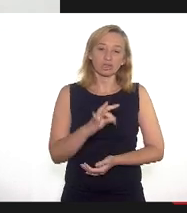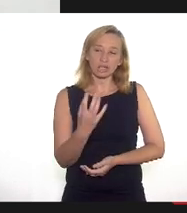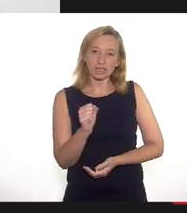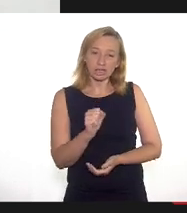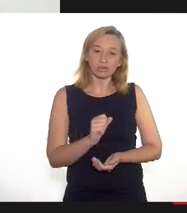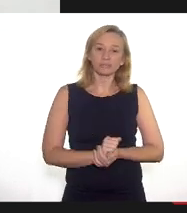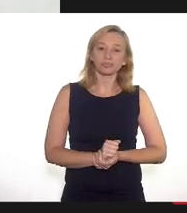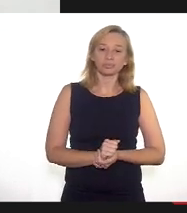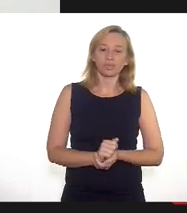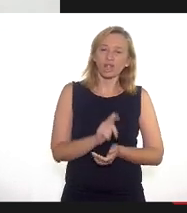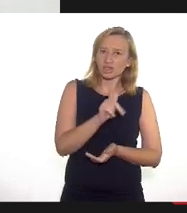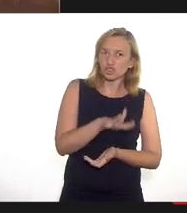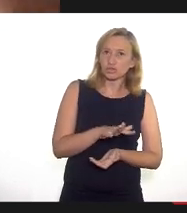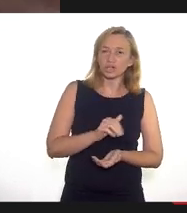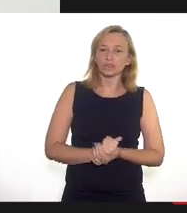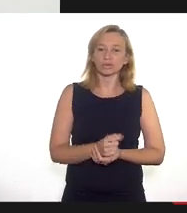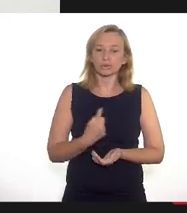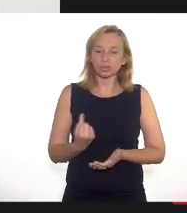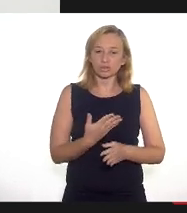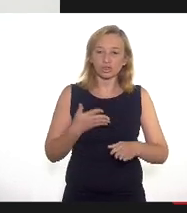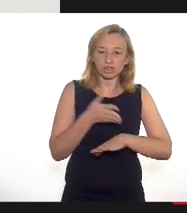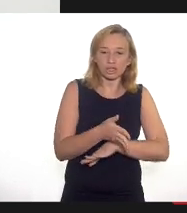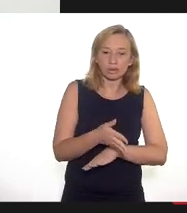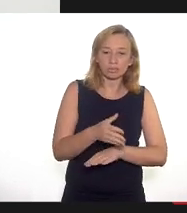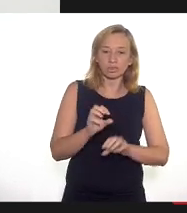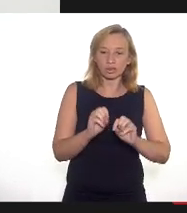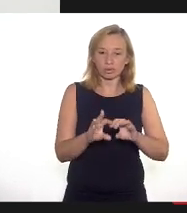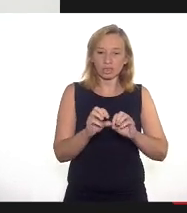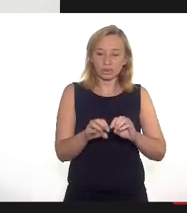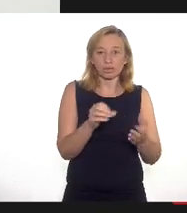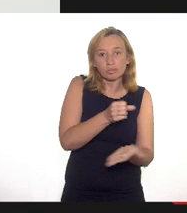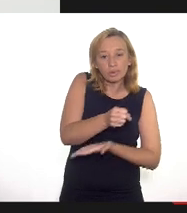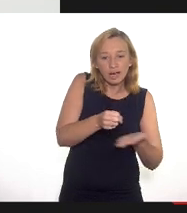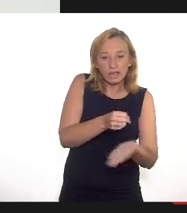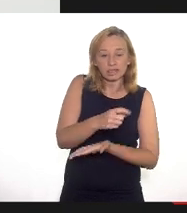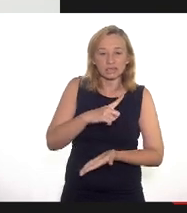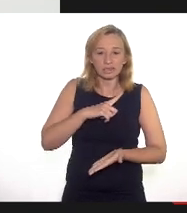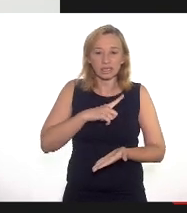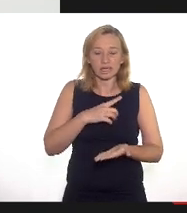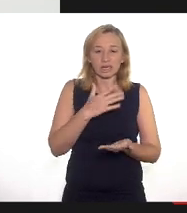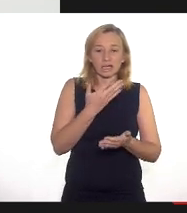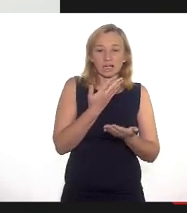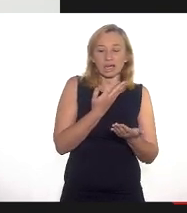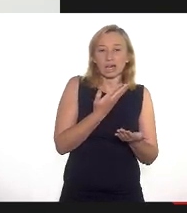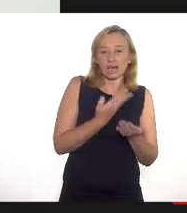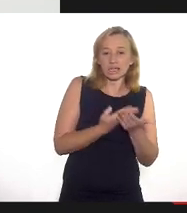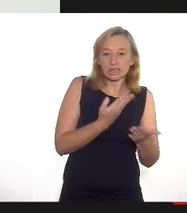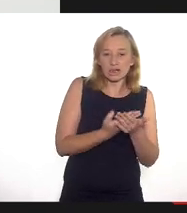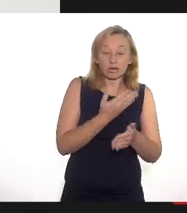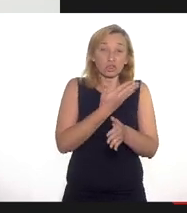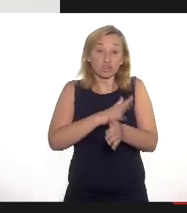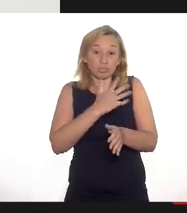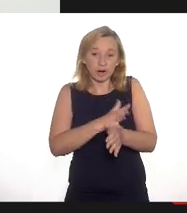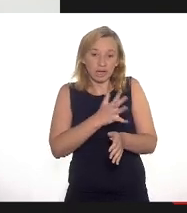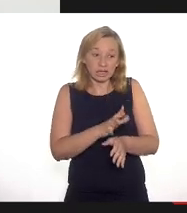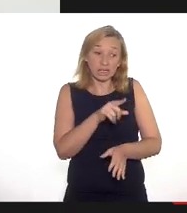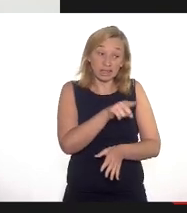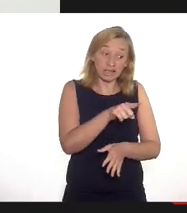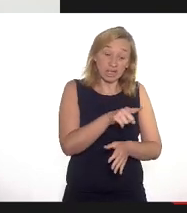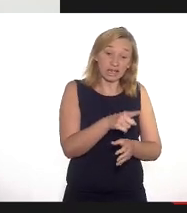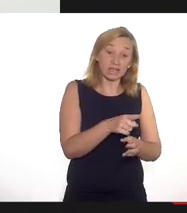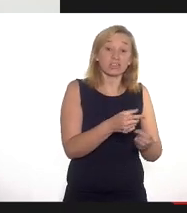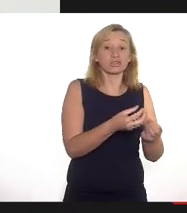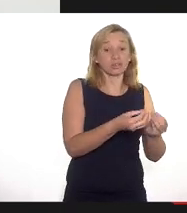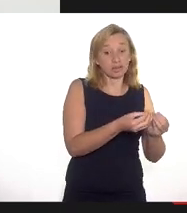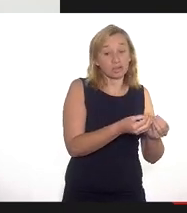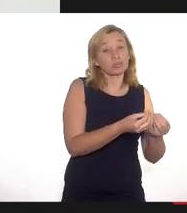uma diferença que, quando a gente chega na educação básica, a gente tem as aulas práticas, e essas aulas práticas é que foram comprometidas, né,